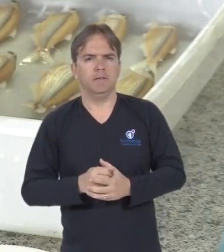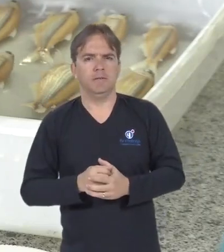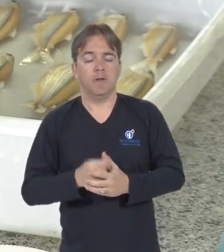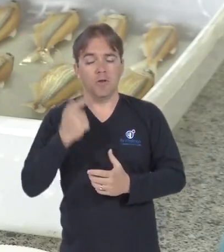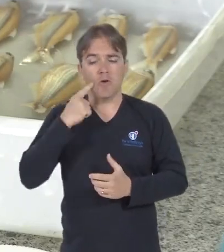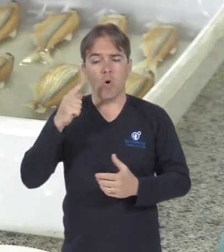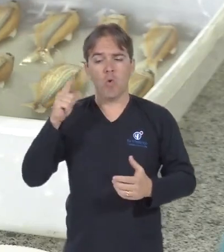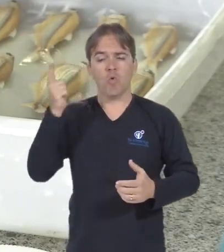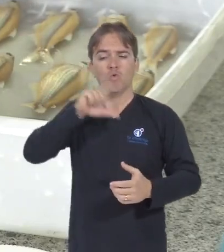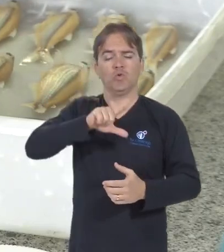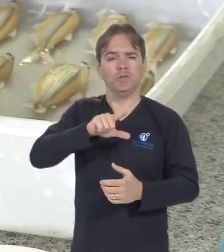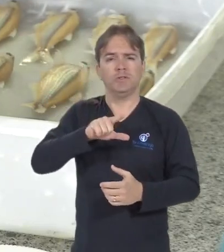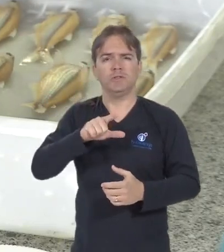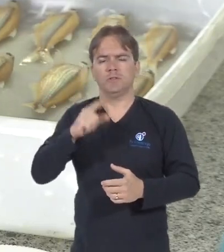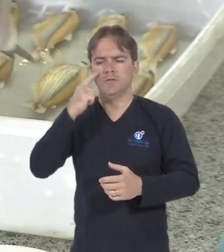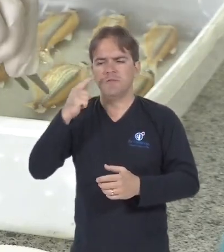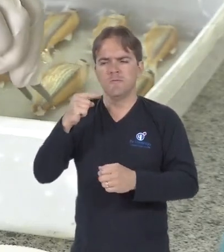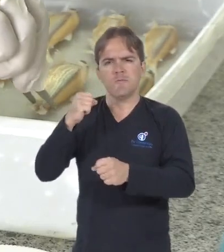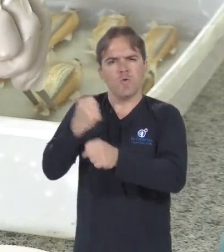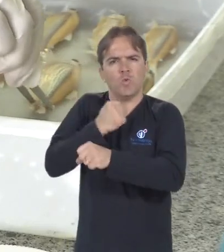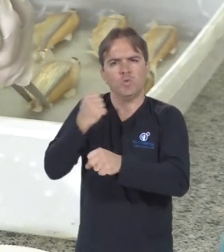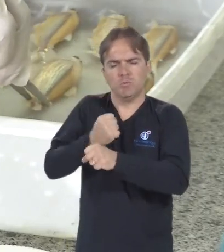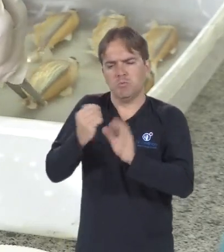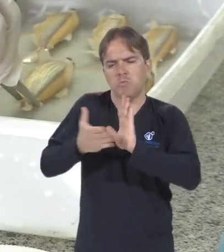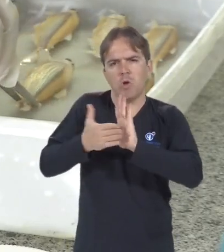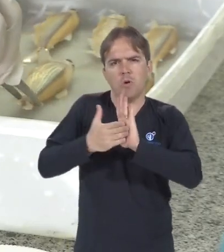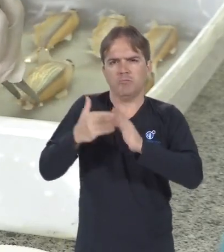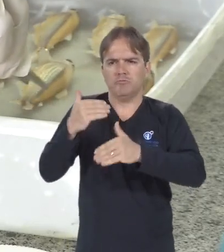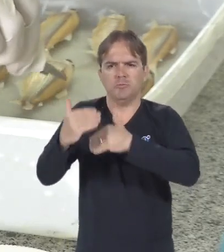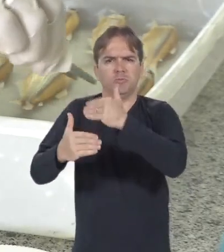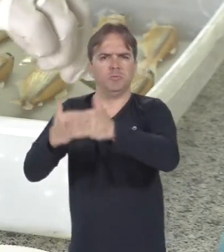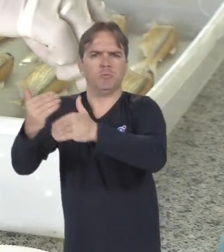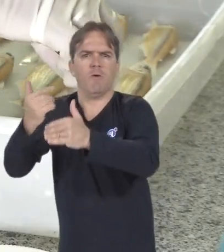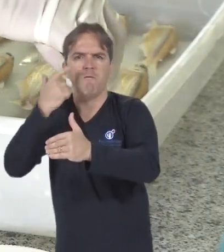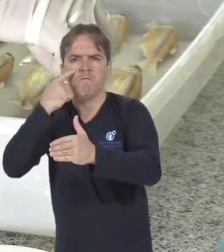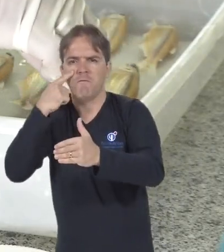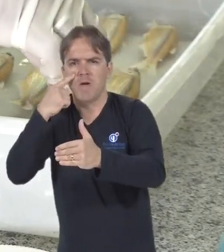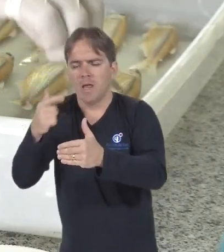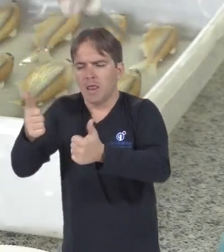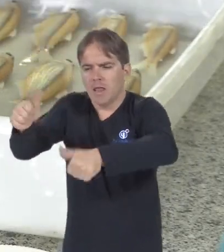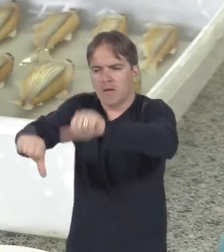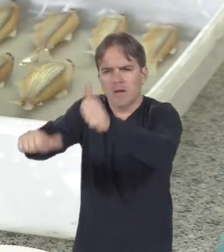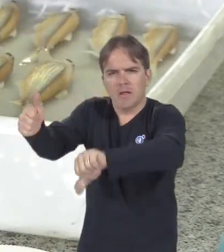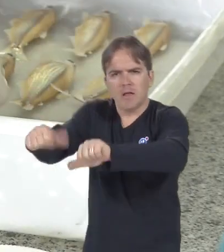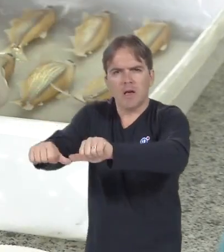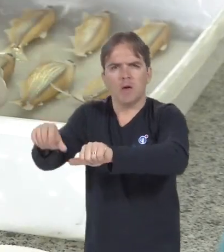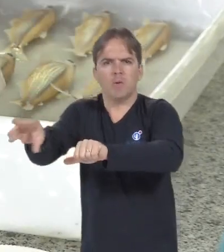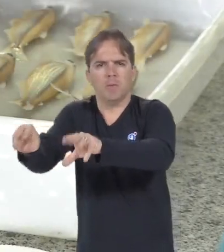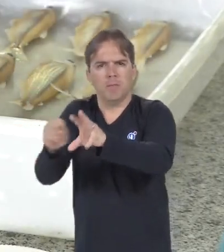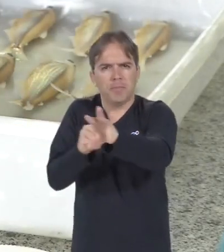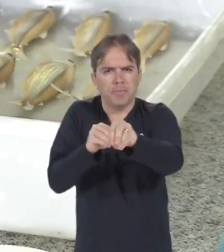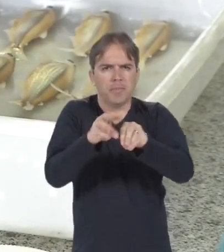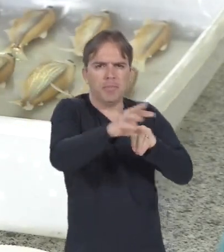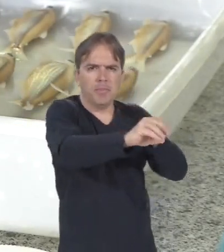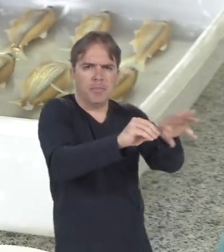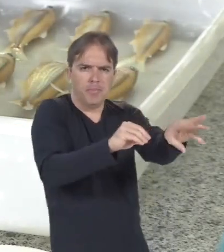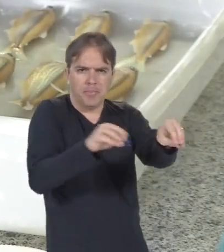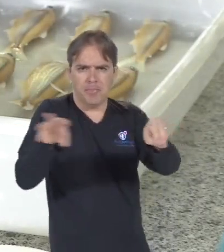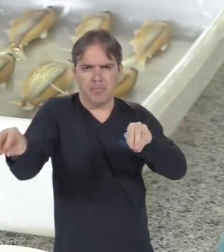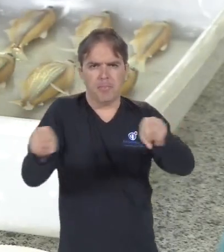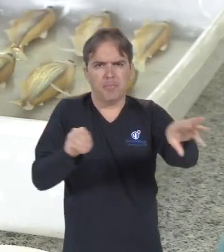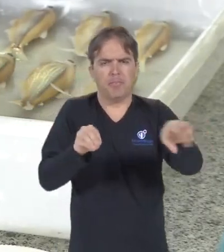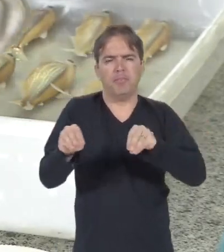conseguiu construir essa proposta e fazer então a coleta de dados e análise desses dados